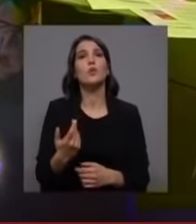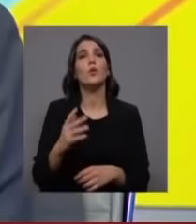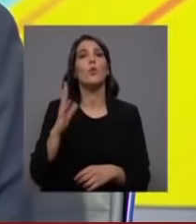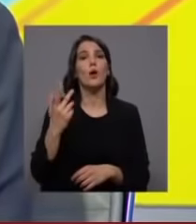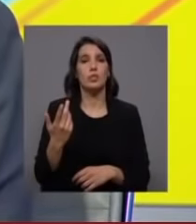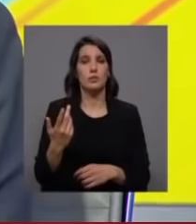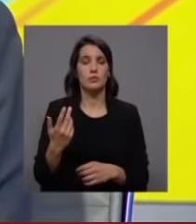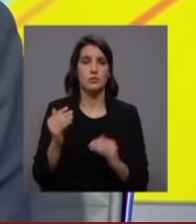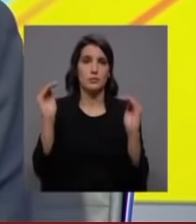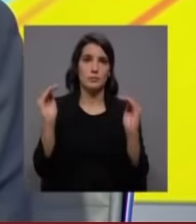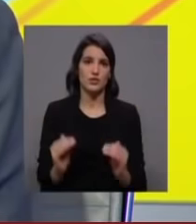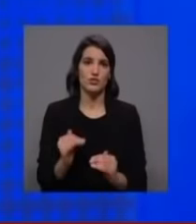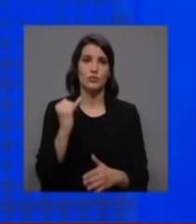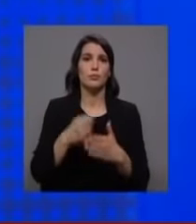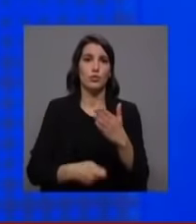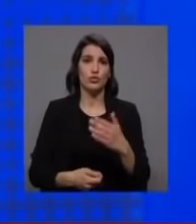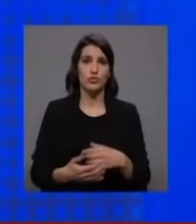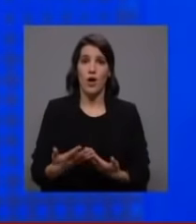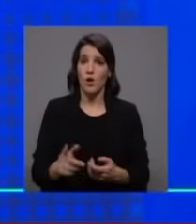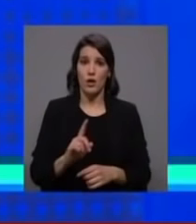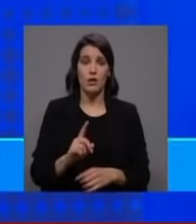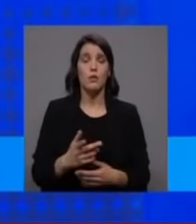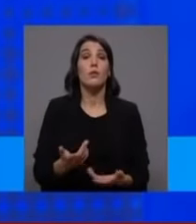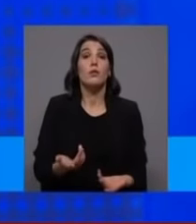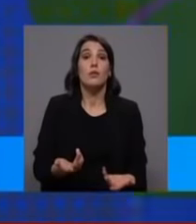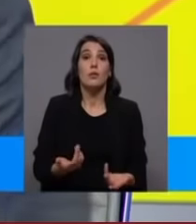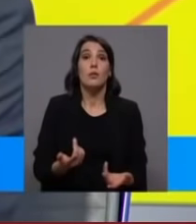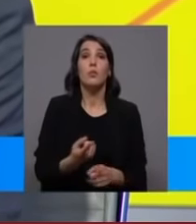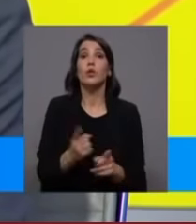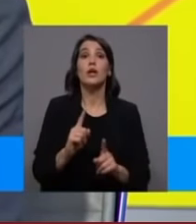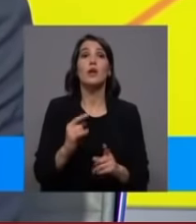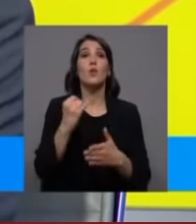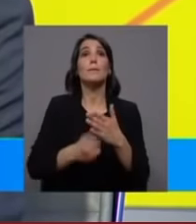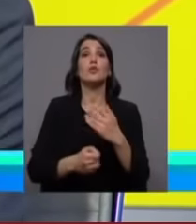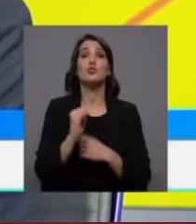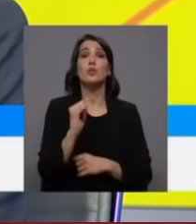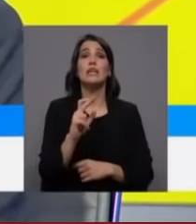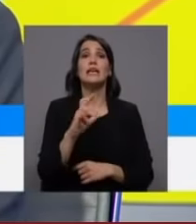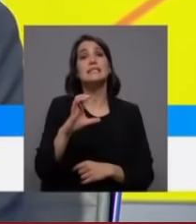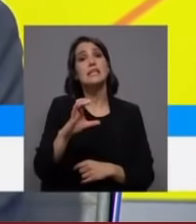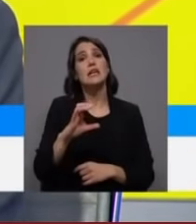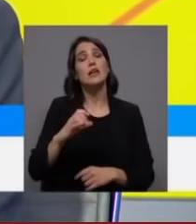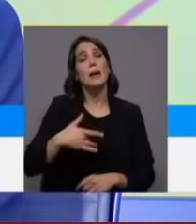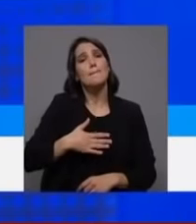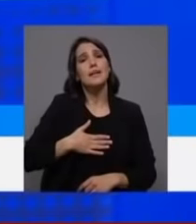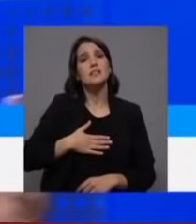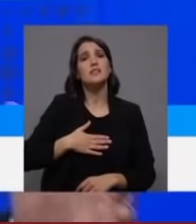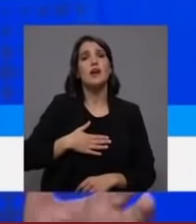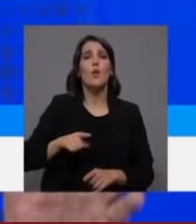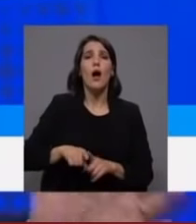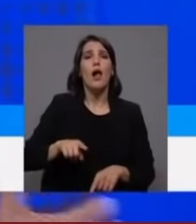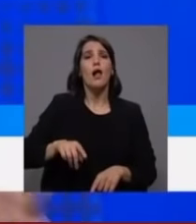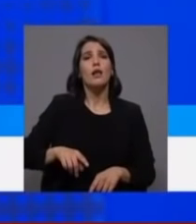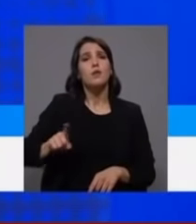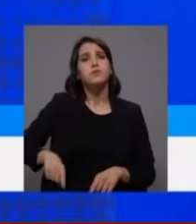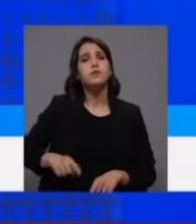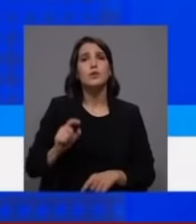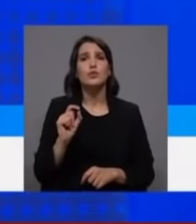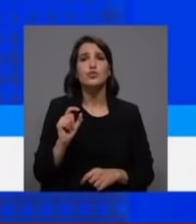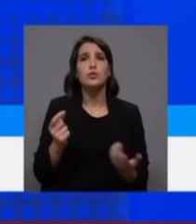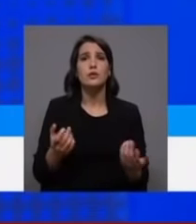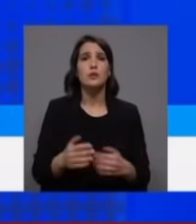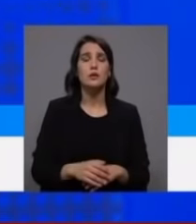que é tempo para baixar os impostos se não é agora e que São Sebastião imposto à receita para aliviar as empresas bem Como sabe a nossa carga fiscal